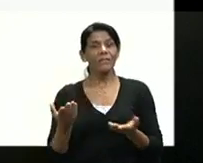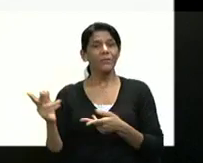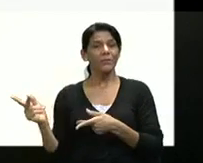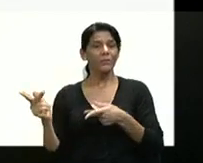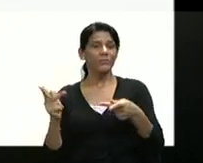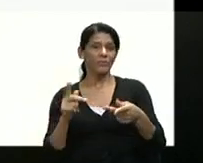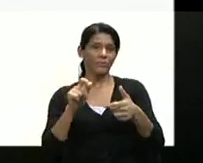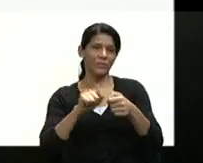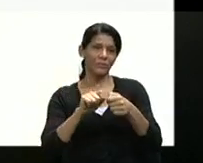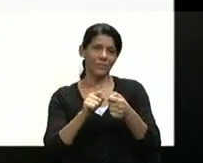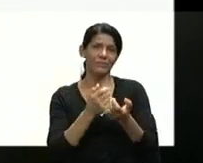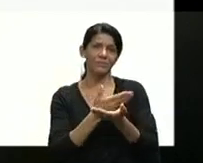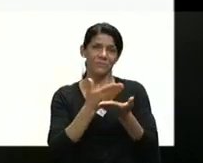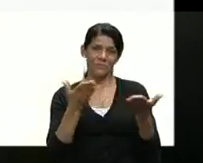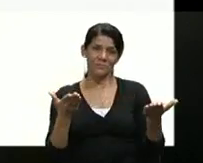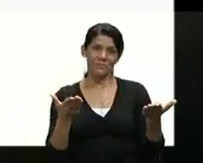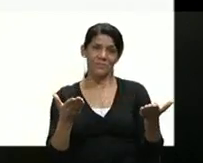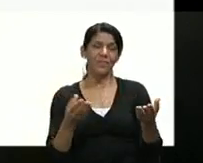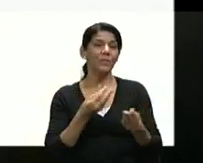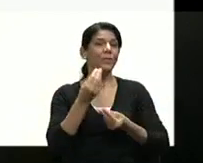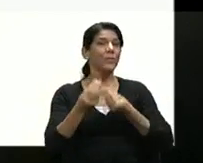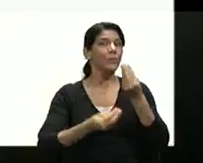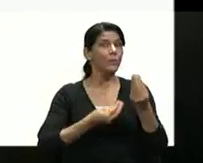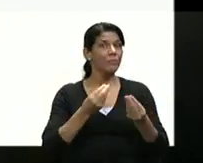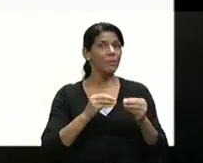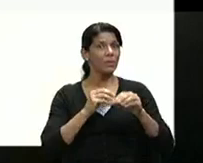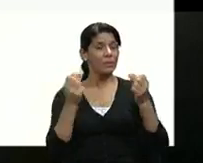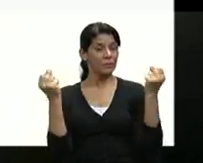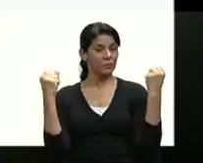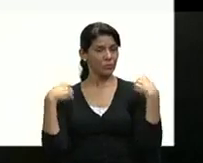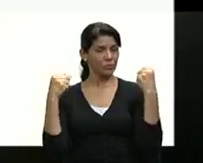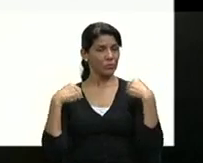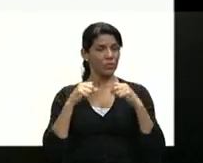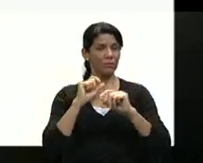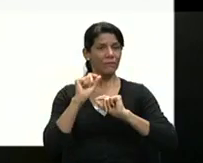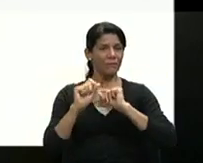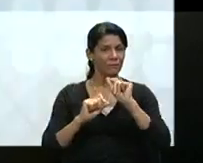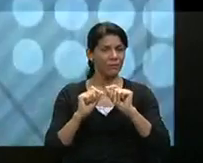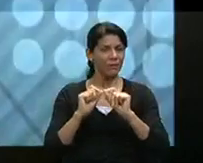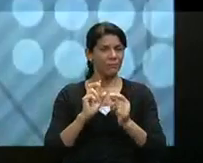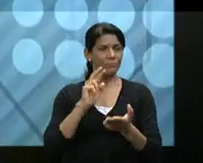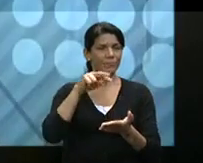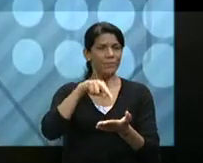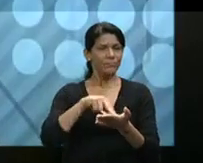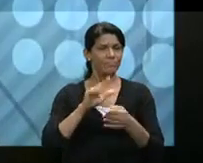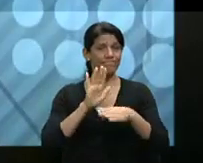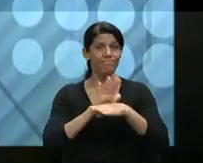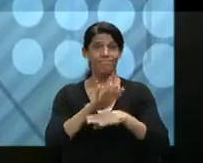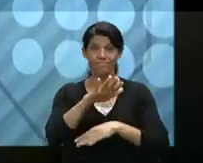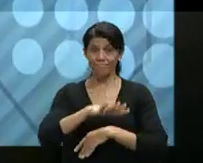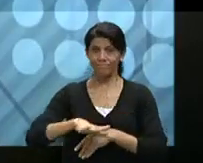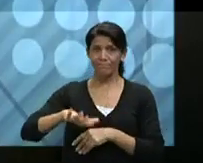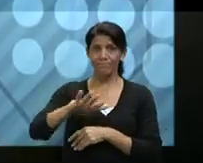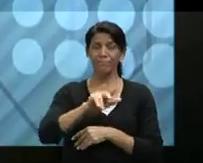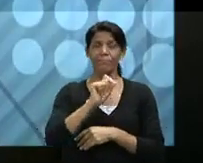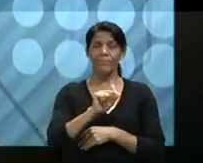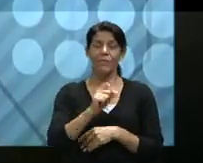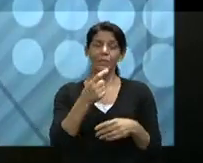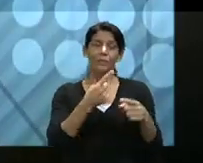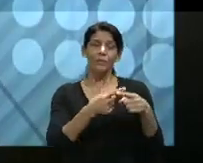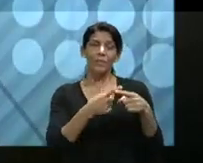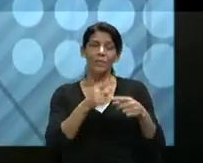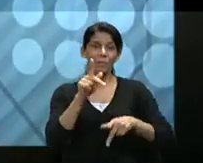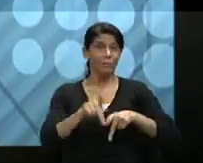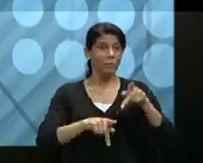convite que eu faço para você, de como a educação física ela vai atuar nesse cenário, né? Uma vez